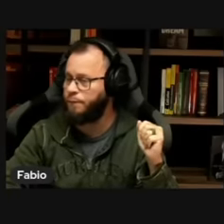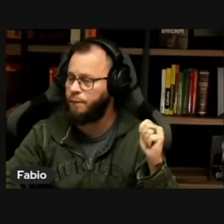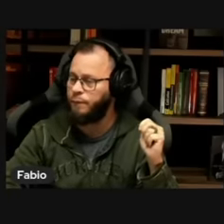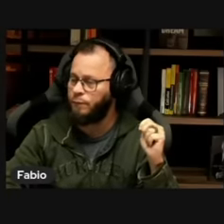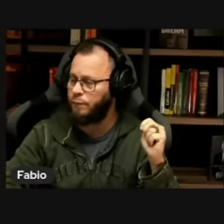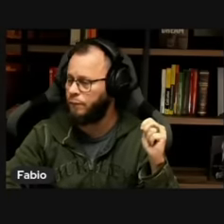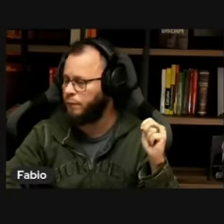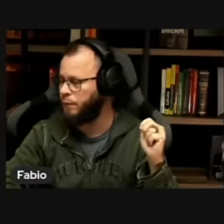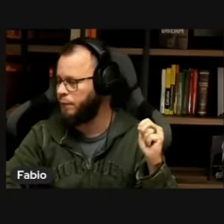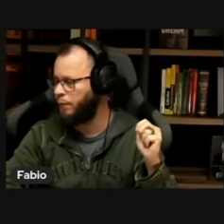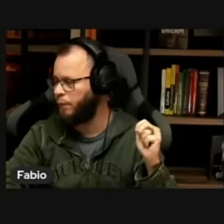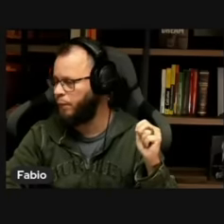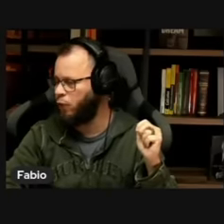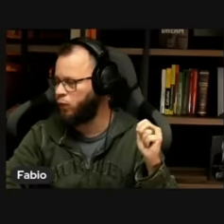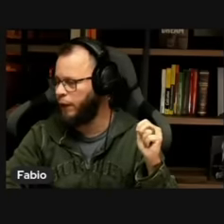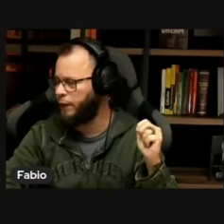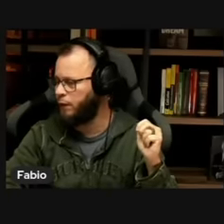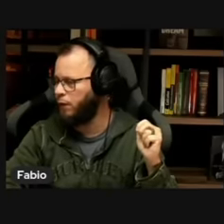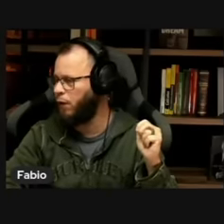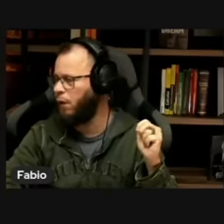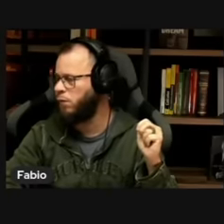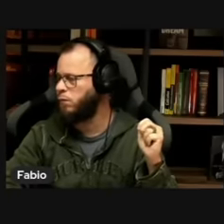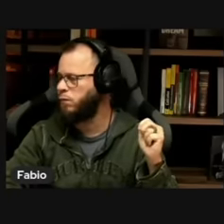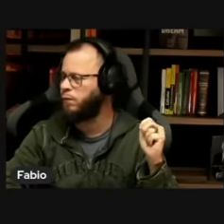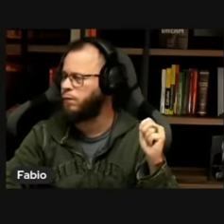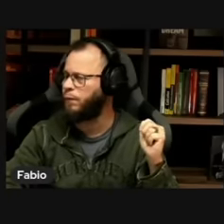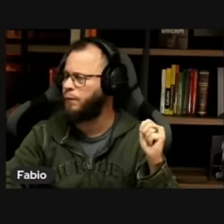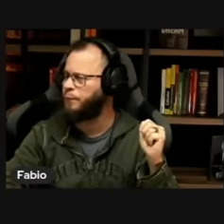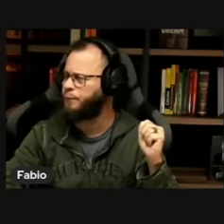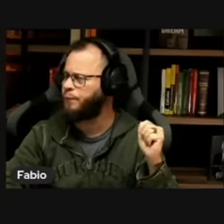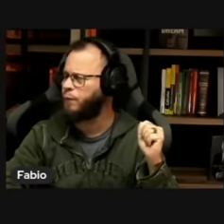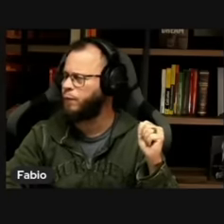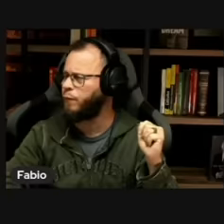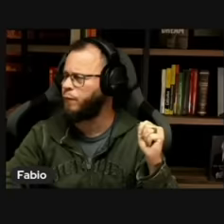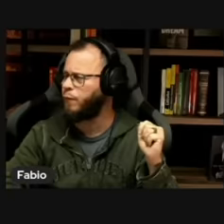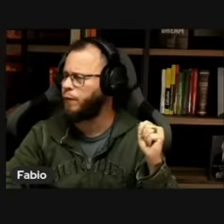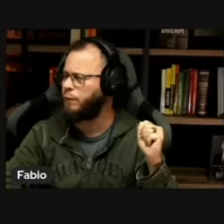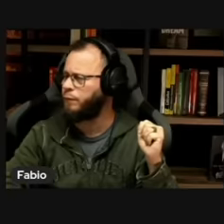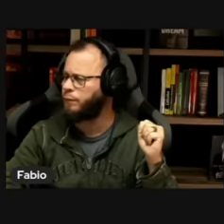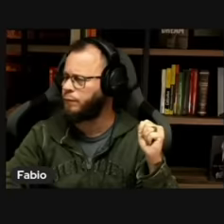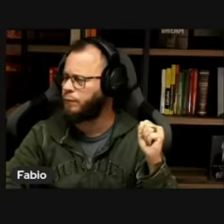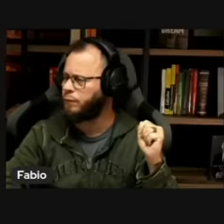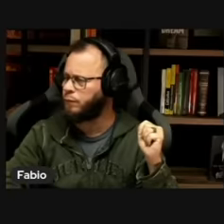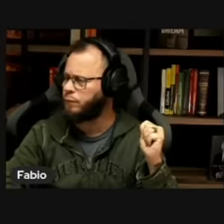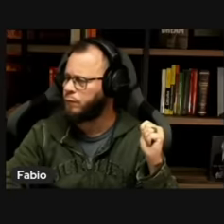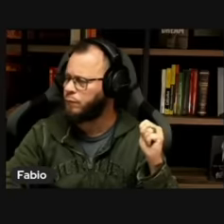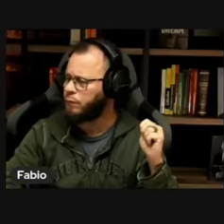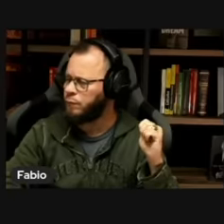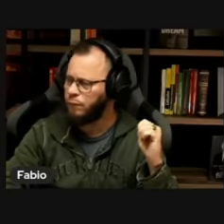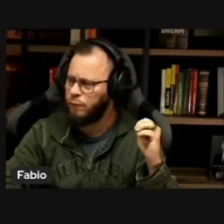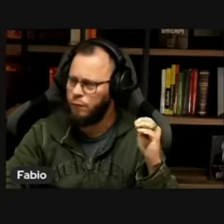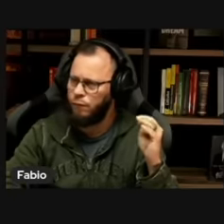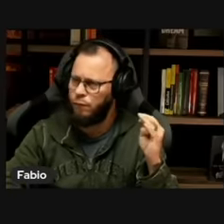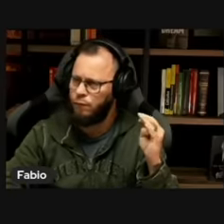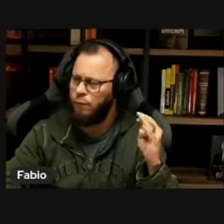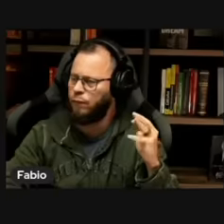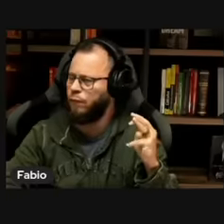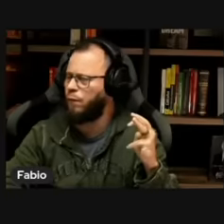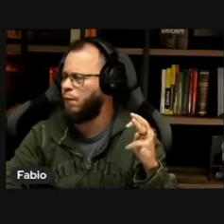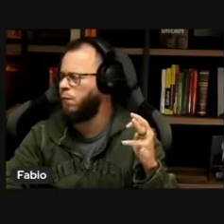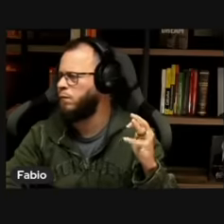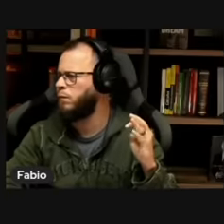só aqui ó voltar aqui ó ó aqui é Cascavel é show